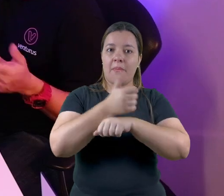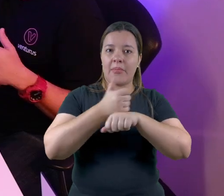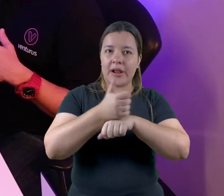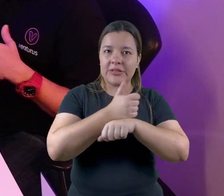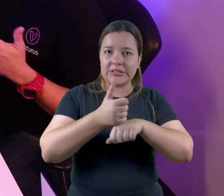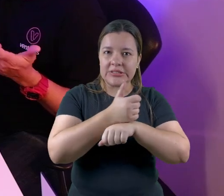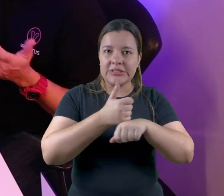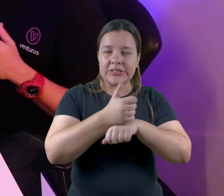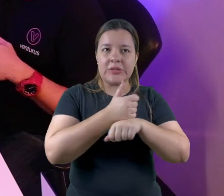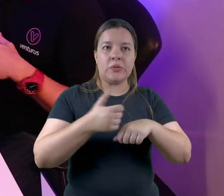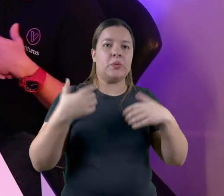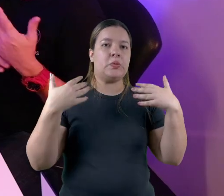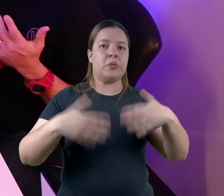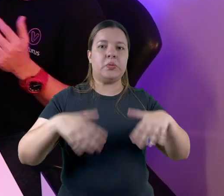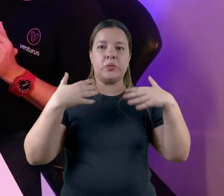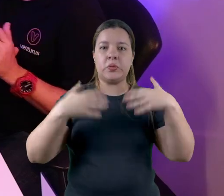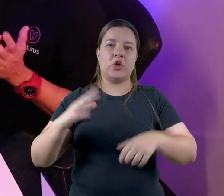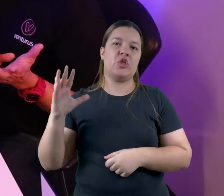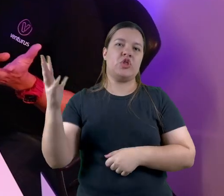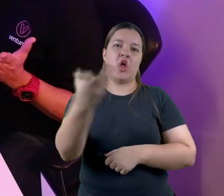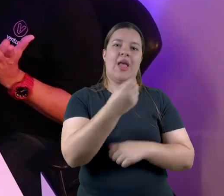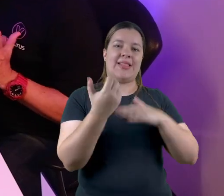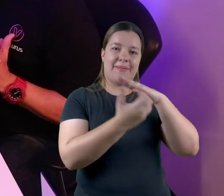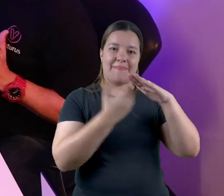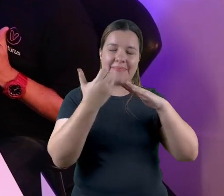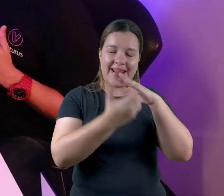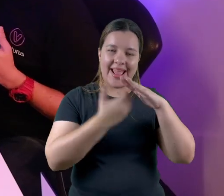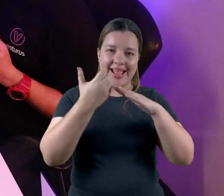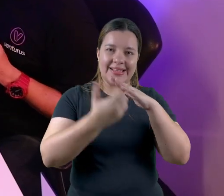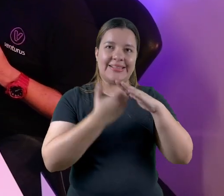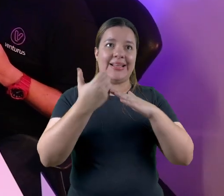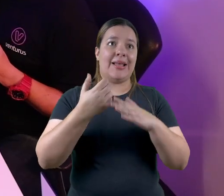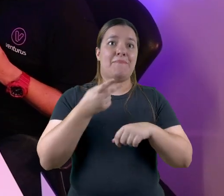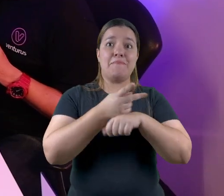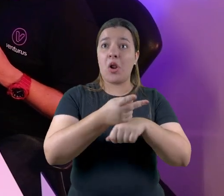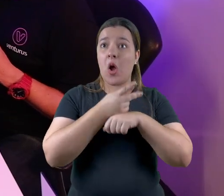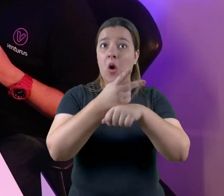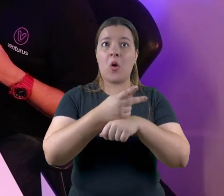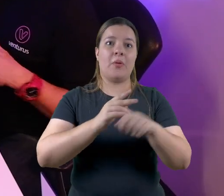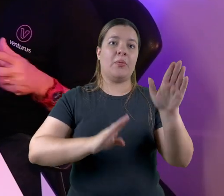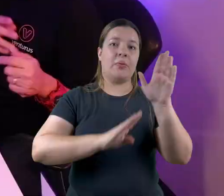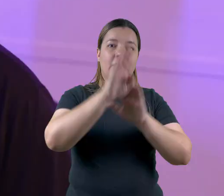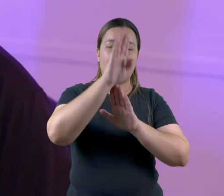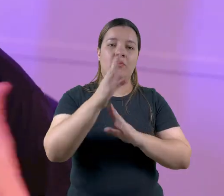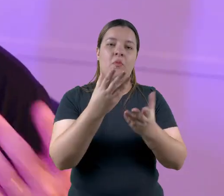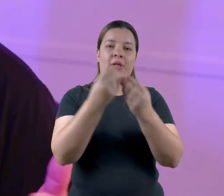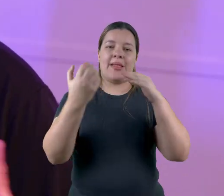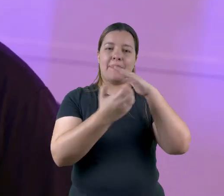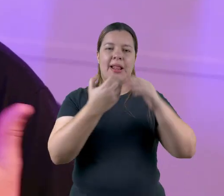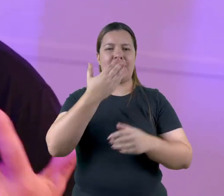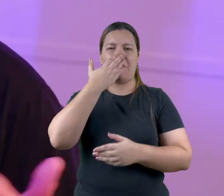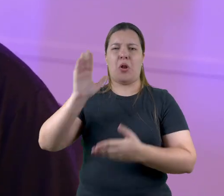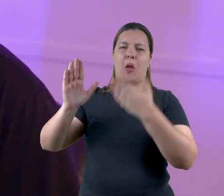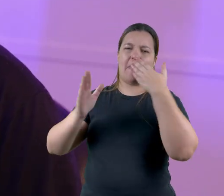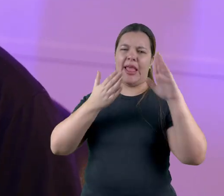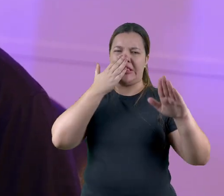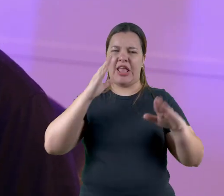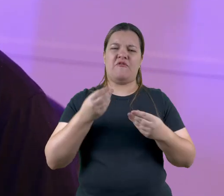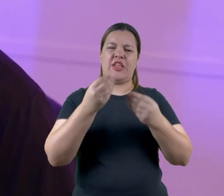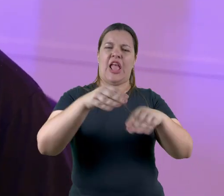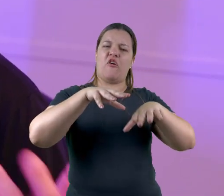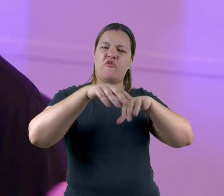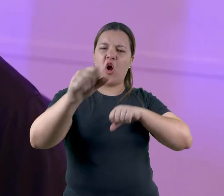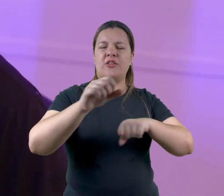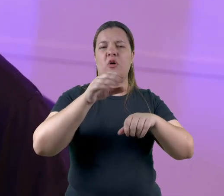faltou gente né o turnover bateu assim em casas em todas as empresas de tecnologia né turnover Foi muito alto e aí muita empresa prometendo